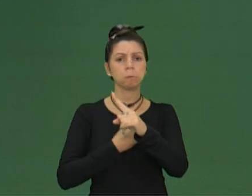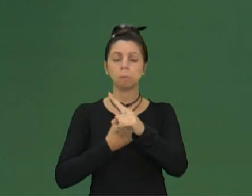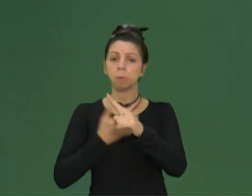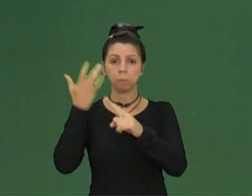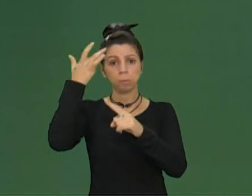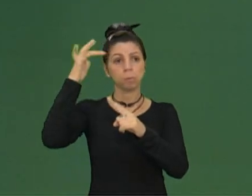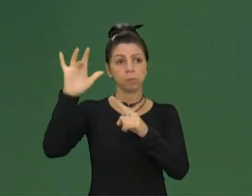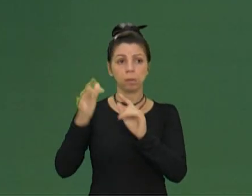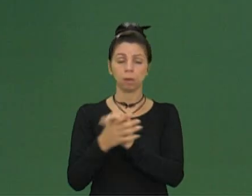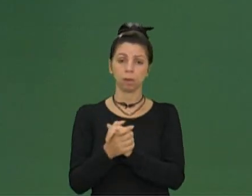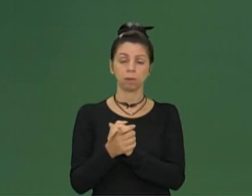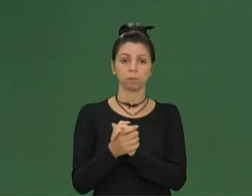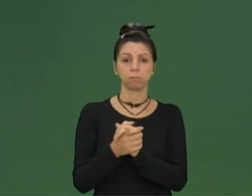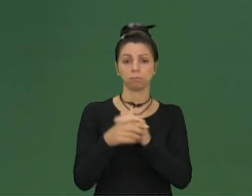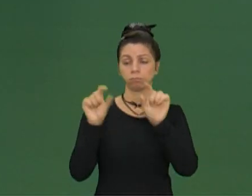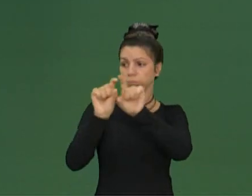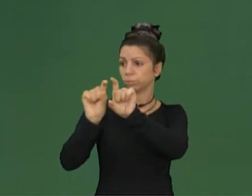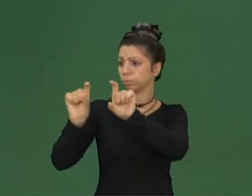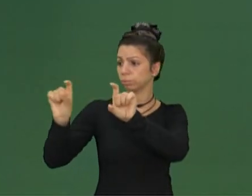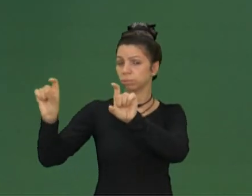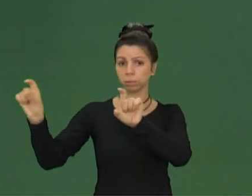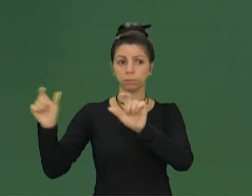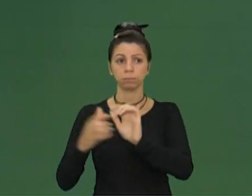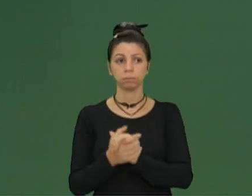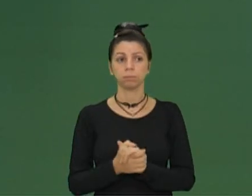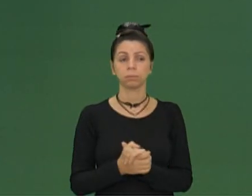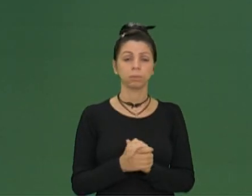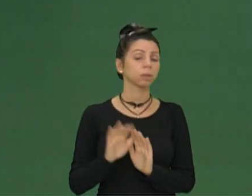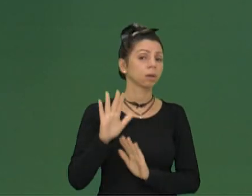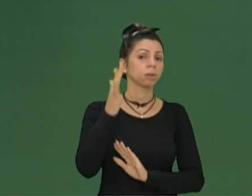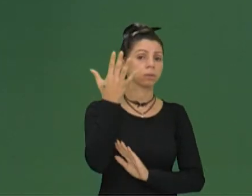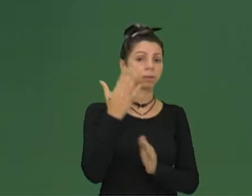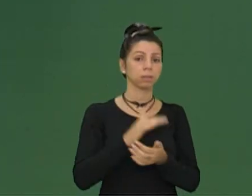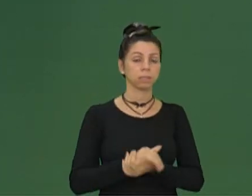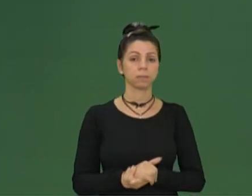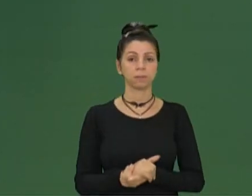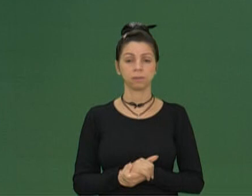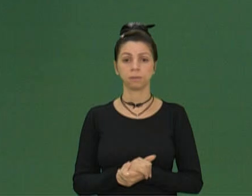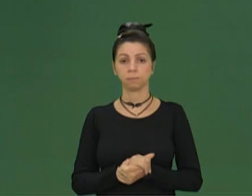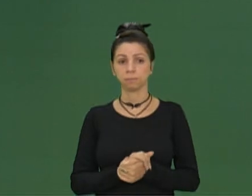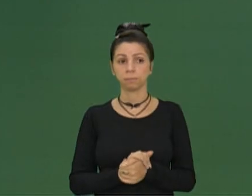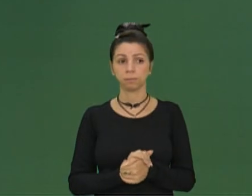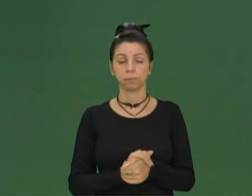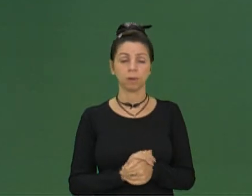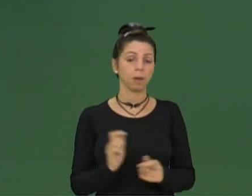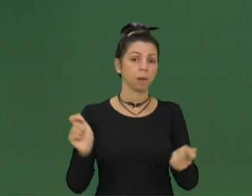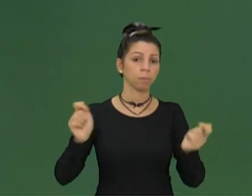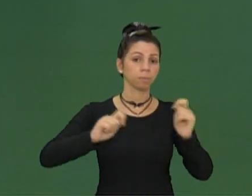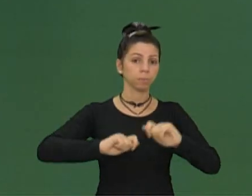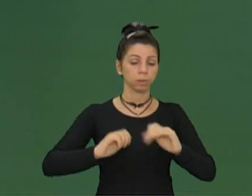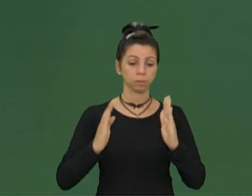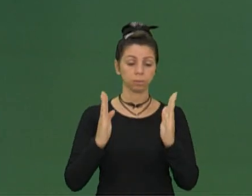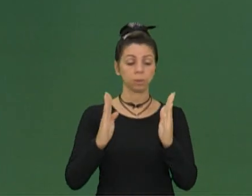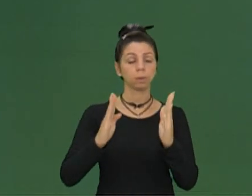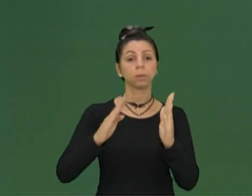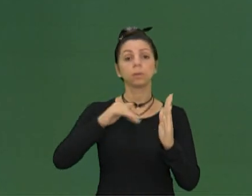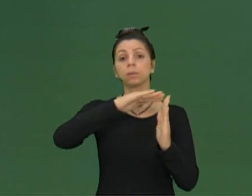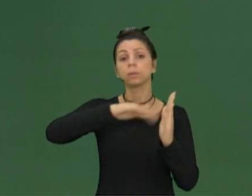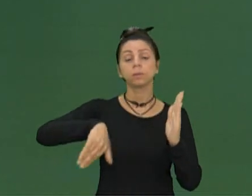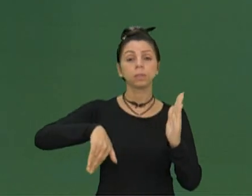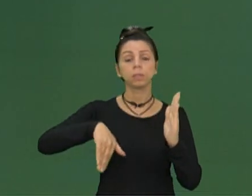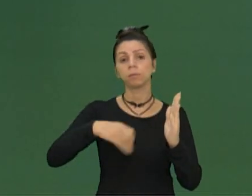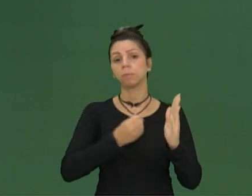vezes alguma coisa mais 10, certo? O que vai acontecer aqui? Eu preciso eliminar essa alguma coisa, que pode